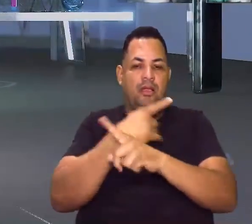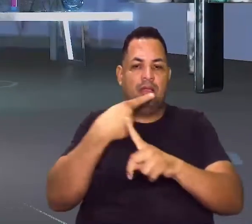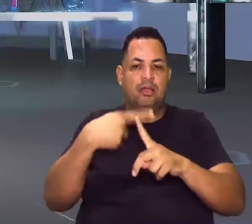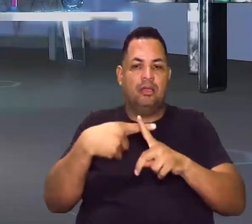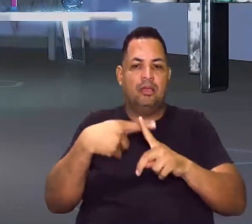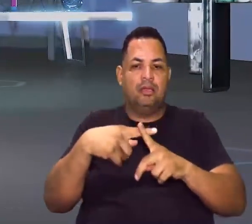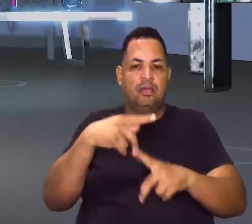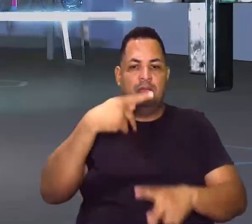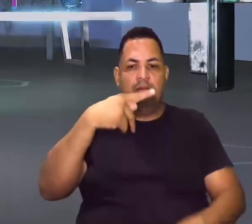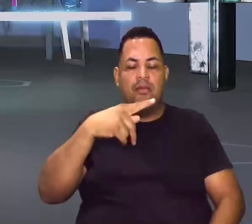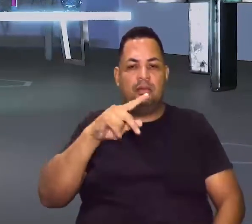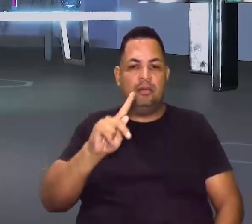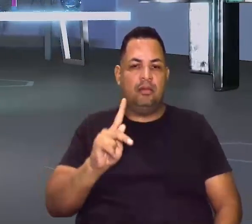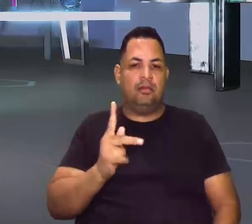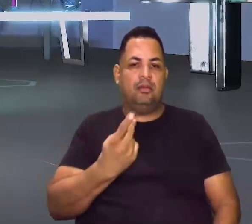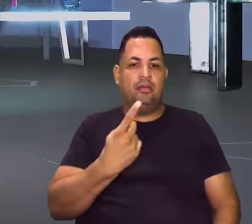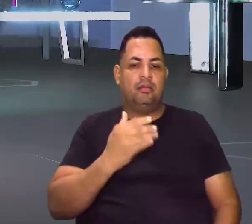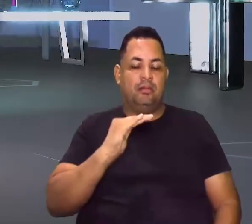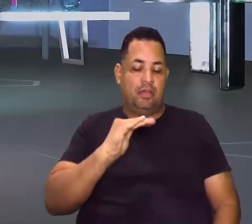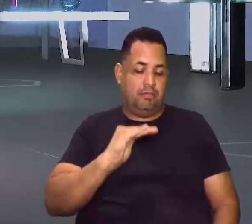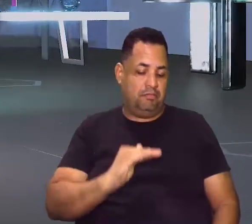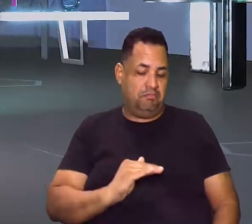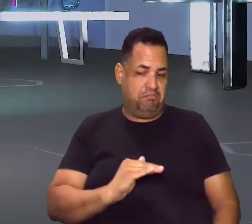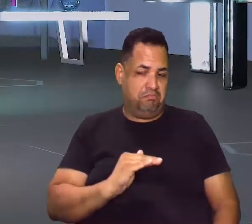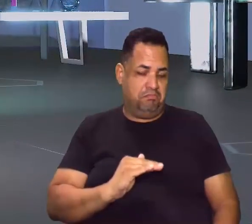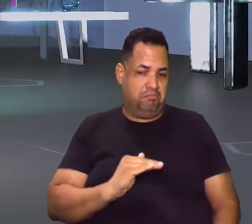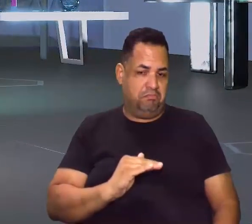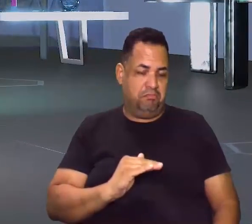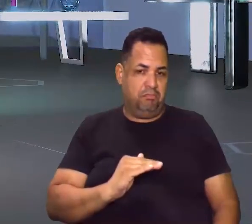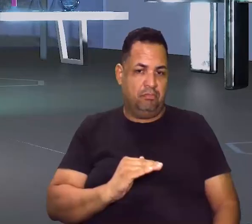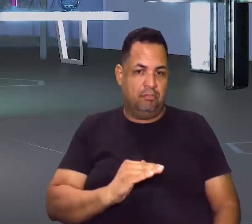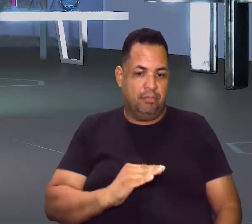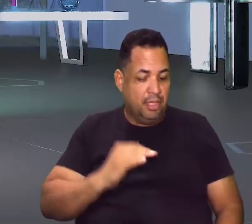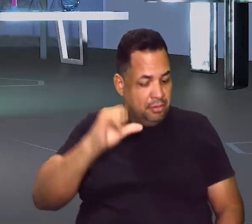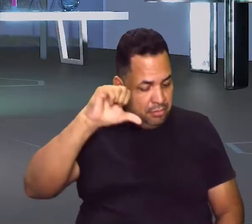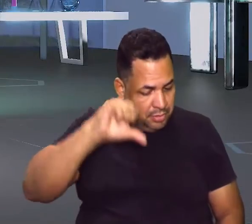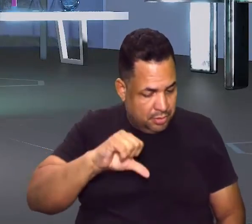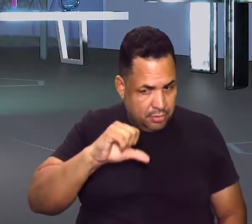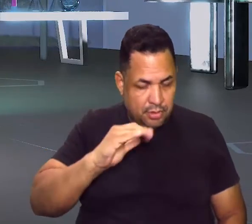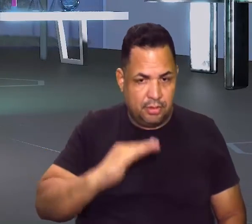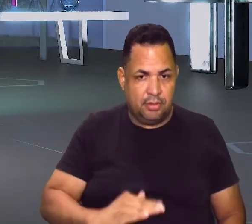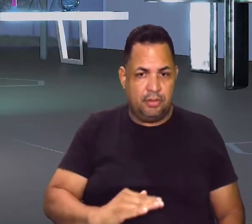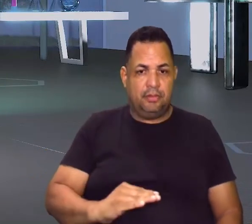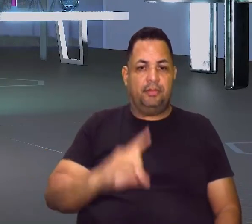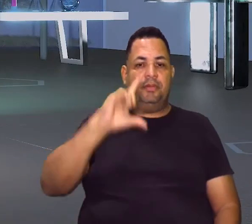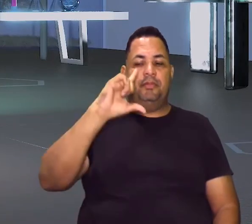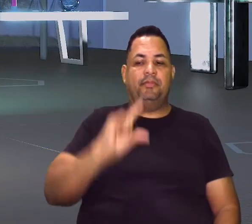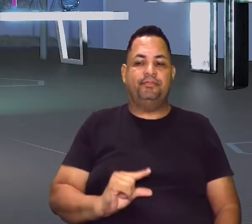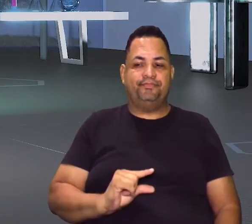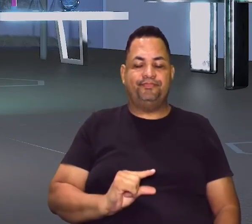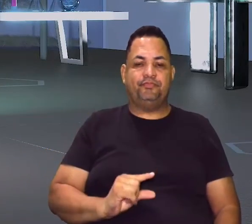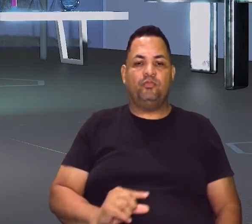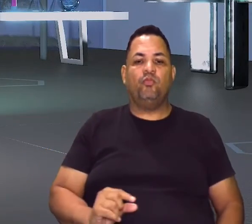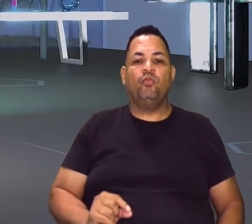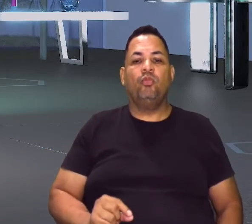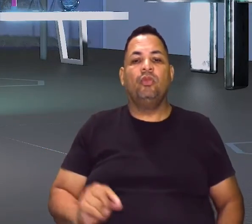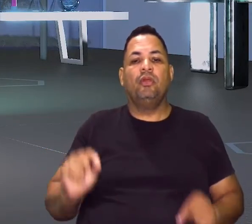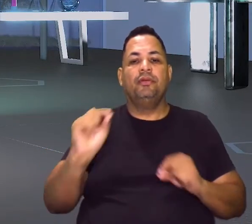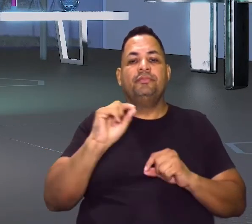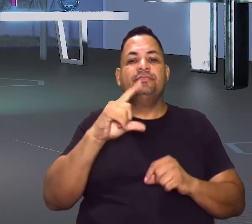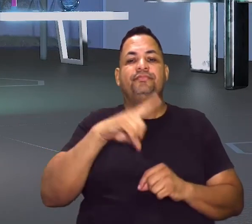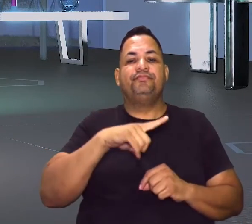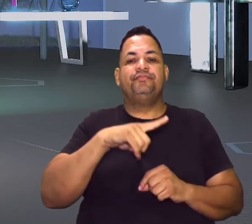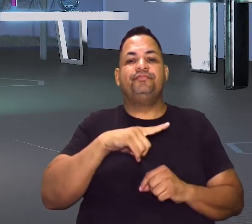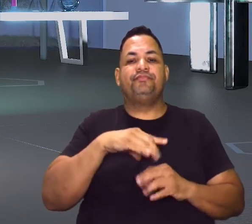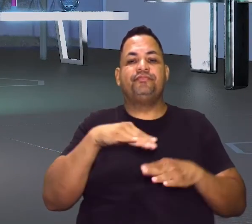Porque se o pH já está baixo, muito mais baixo vai ficar. E o que existe na literatura